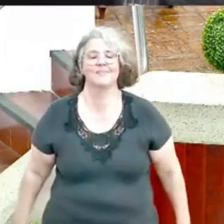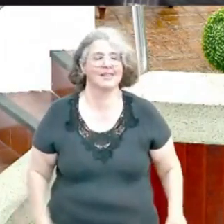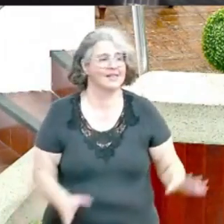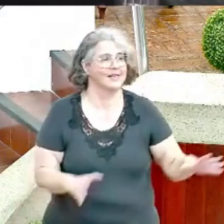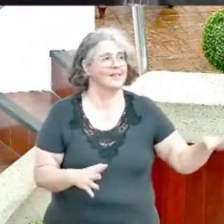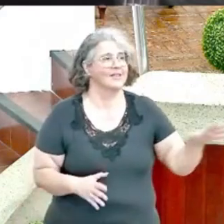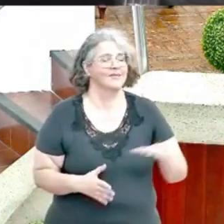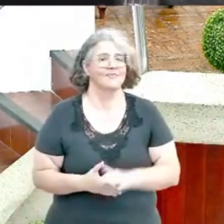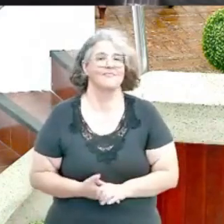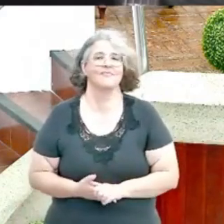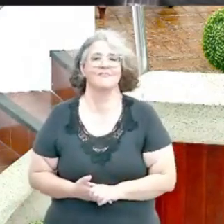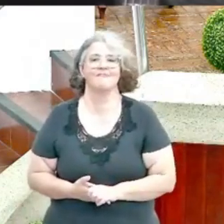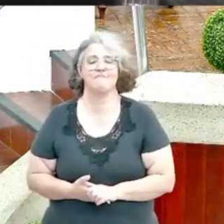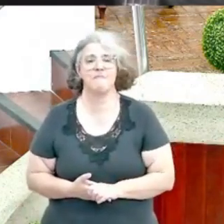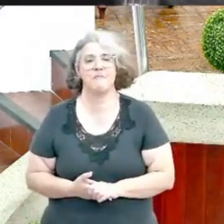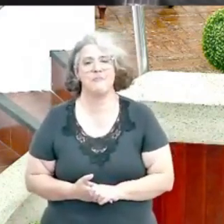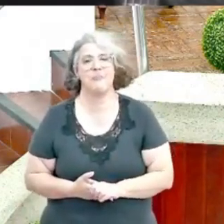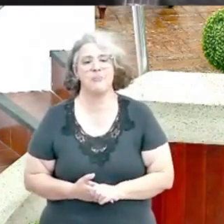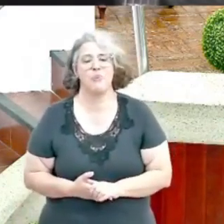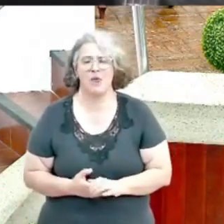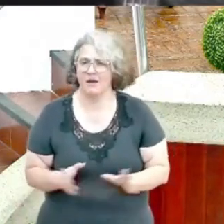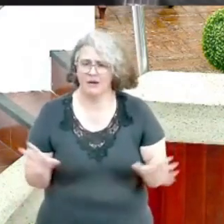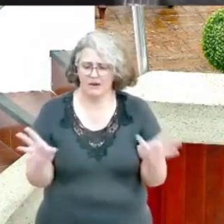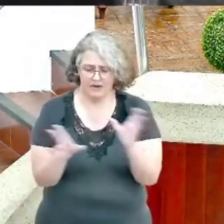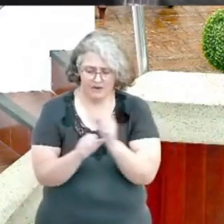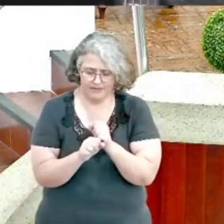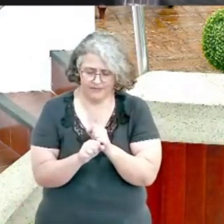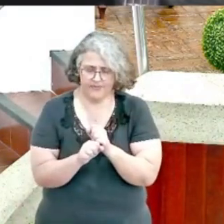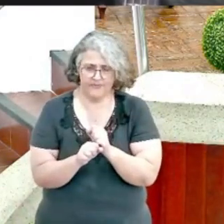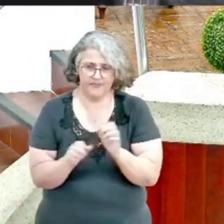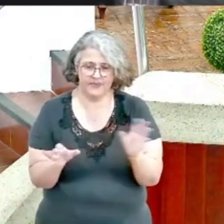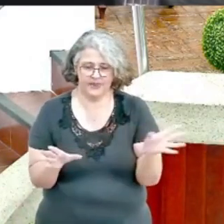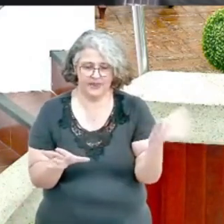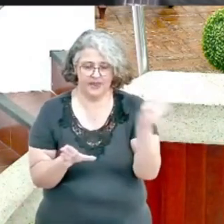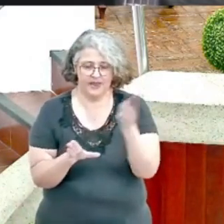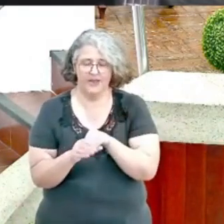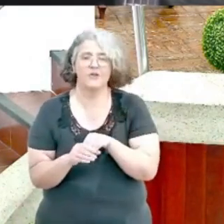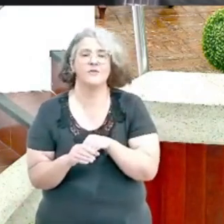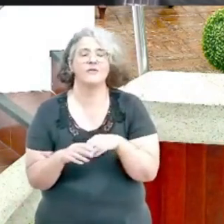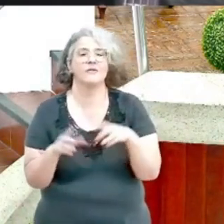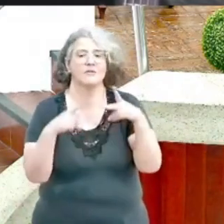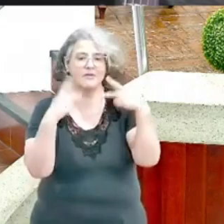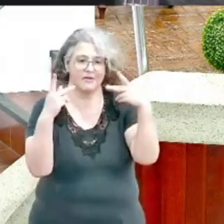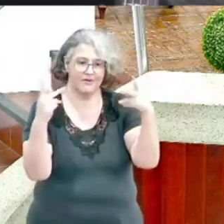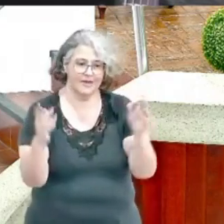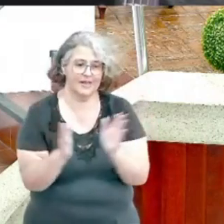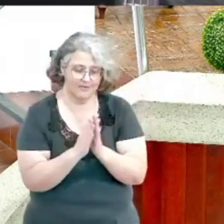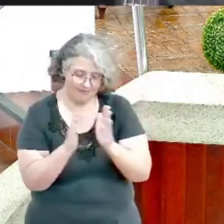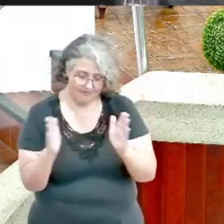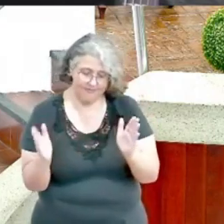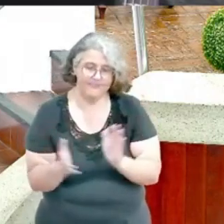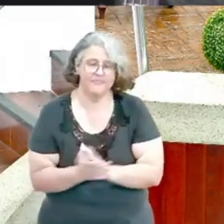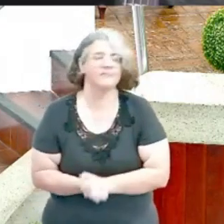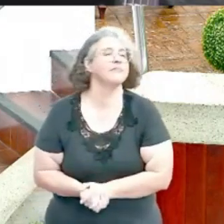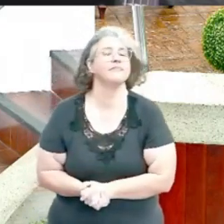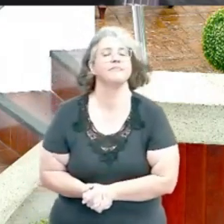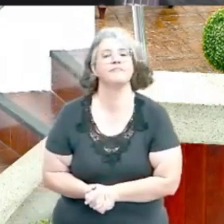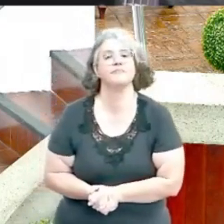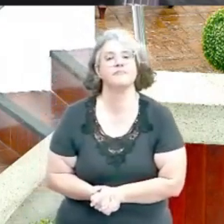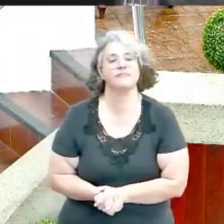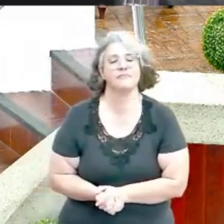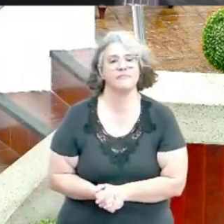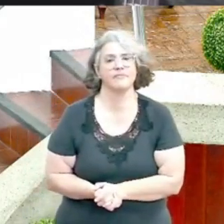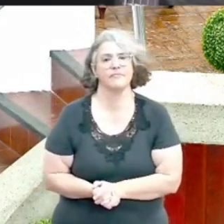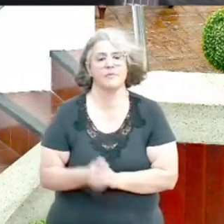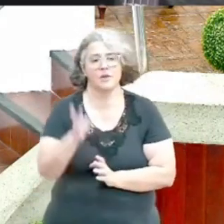À guisa de conclusão, eu gostaria de fazer uma aplicação final sobre o momento que estamos vivendo nesta igreja. O